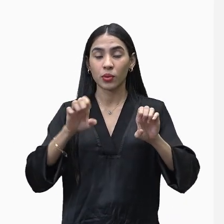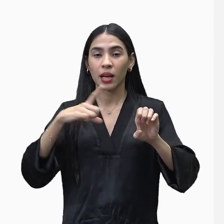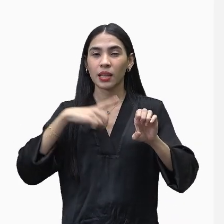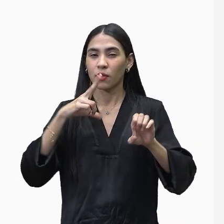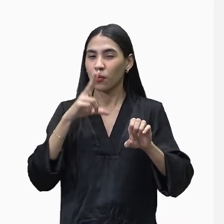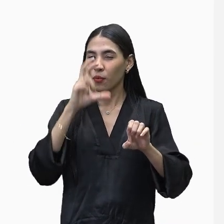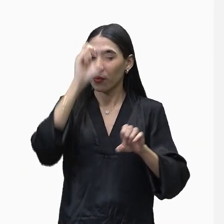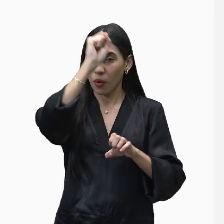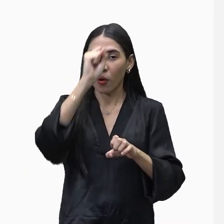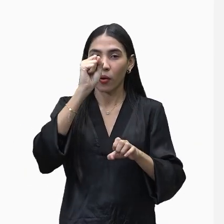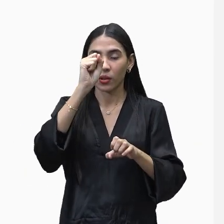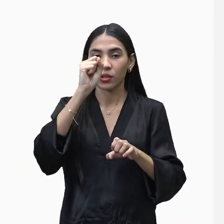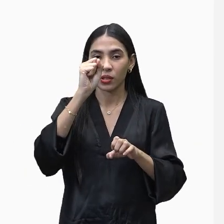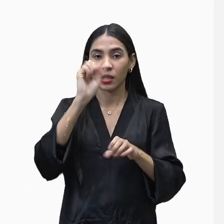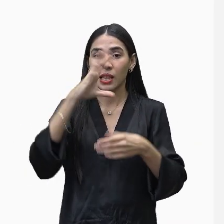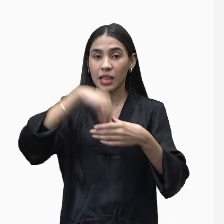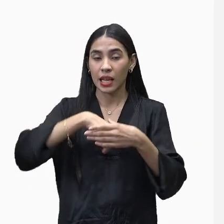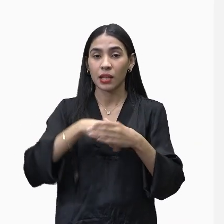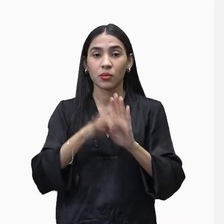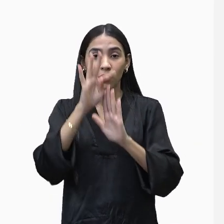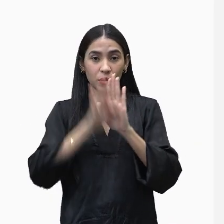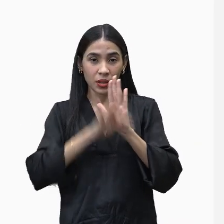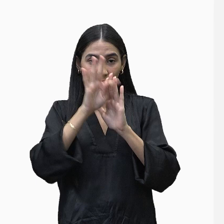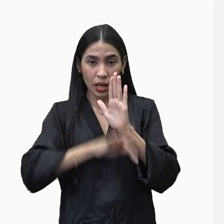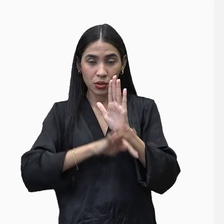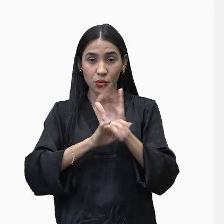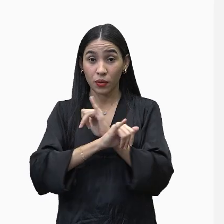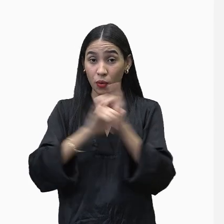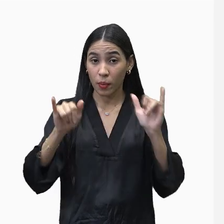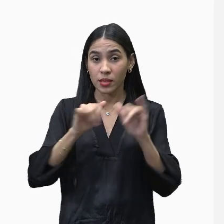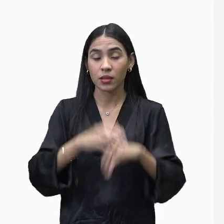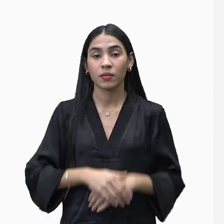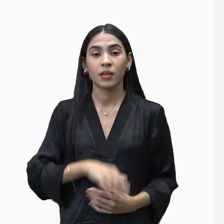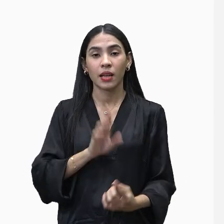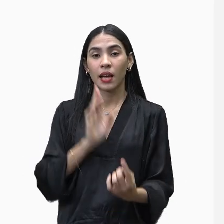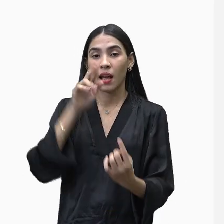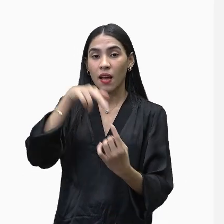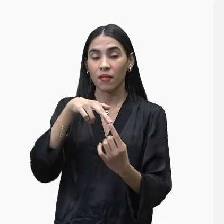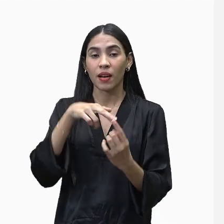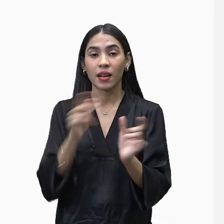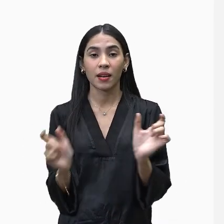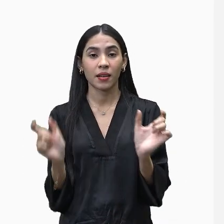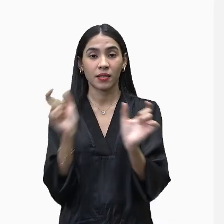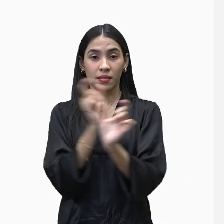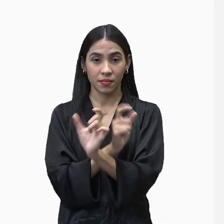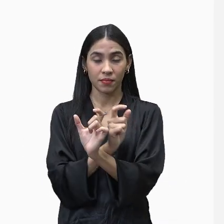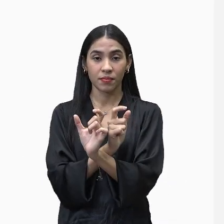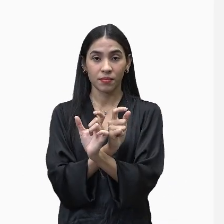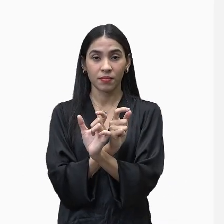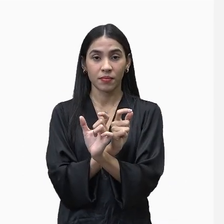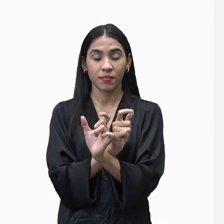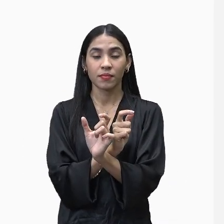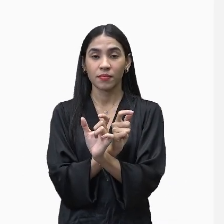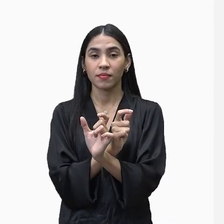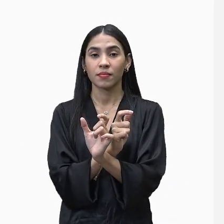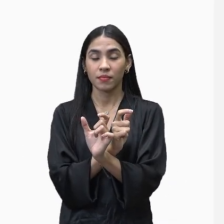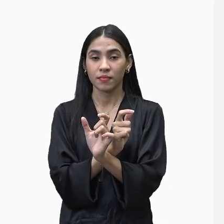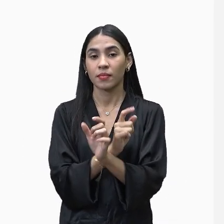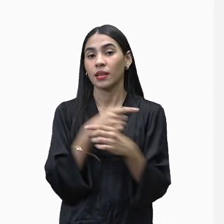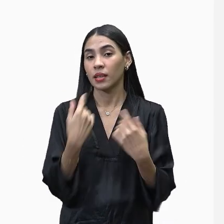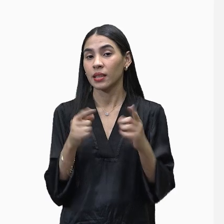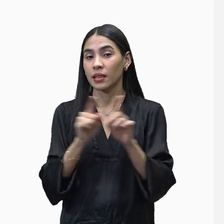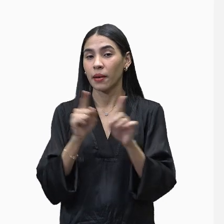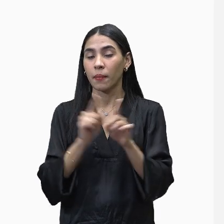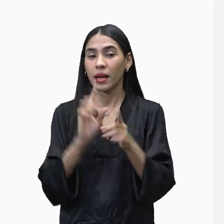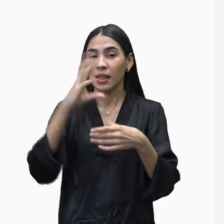expressividade e o teor artístico da mensagem. Refere-se a uma inversão desmesurada e